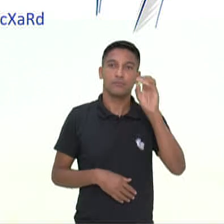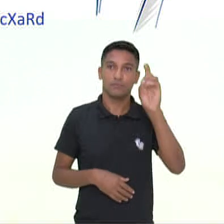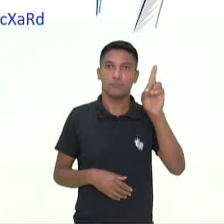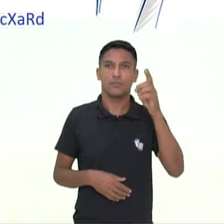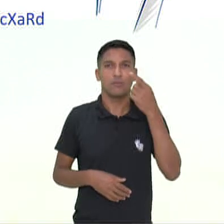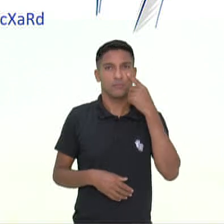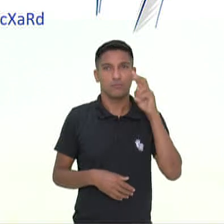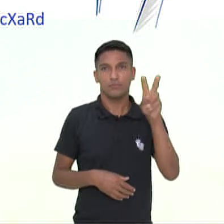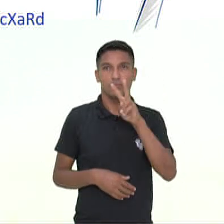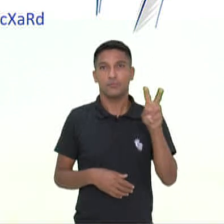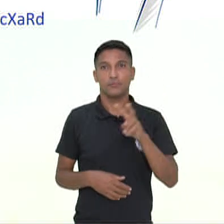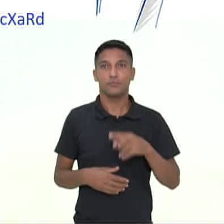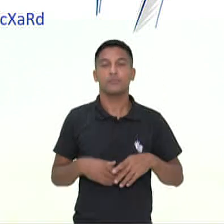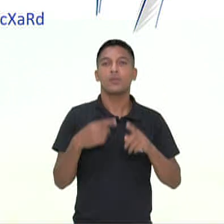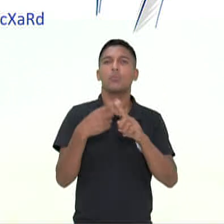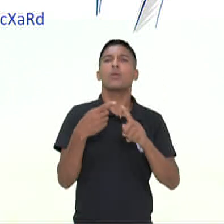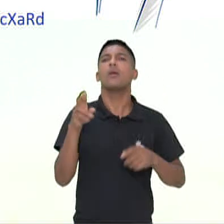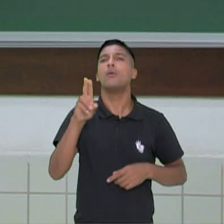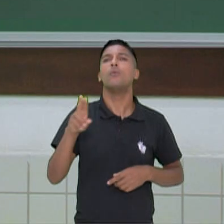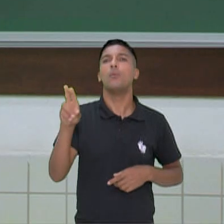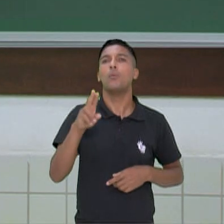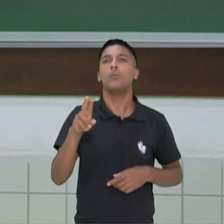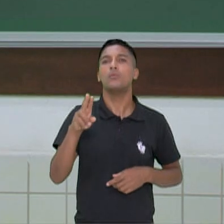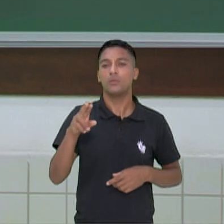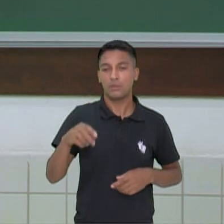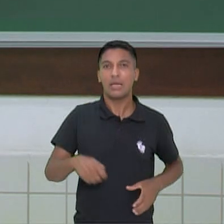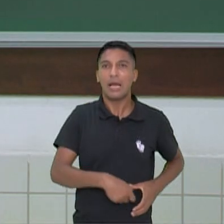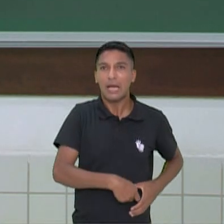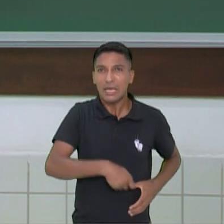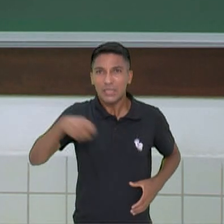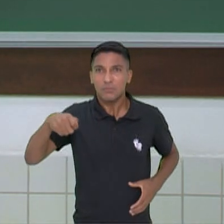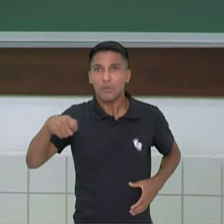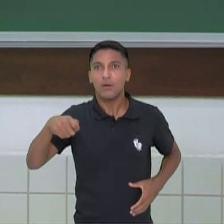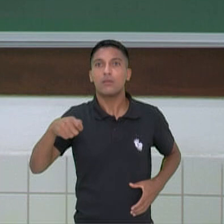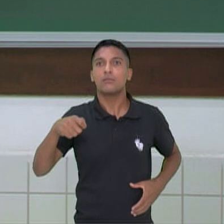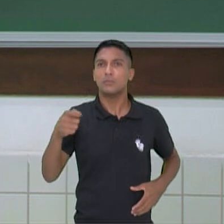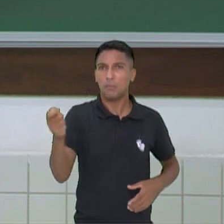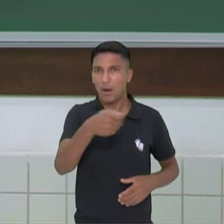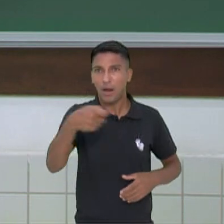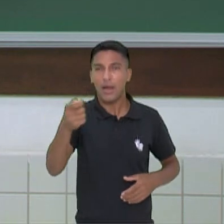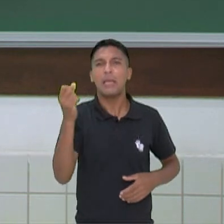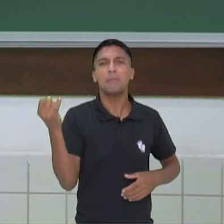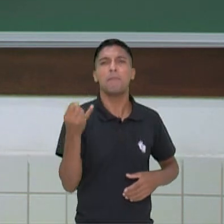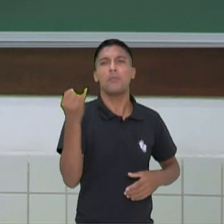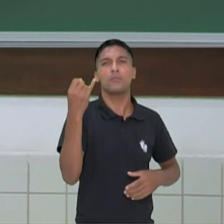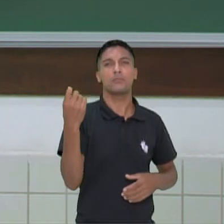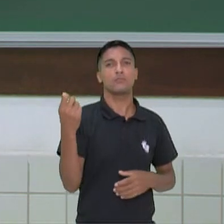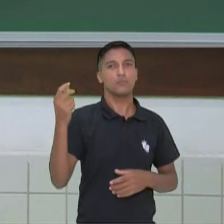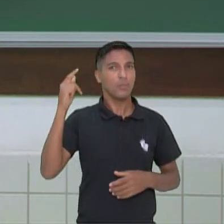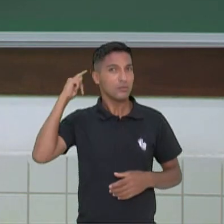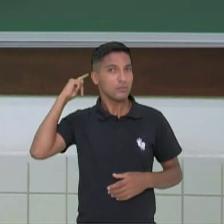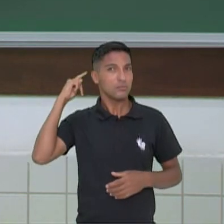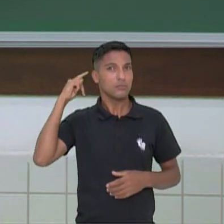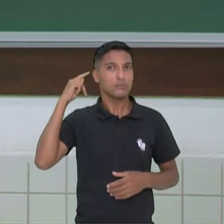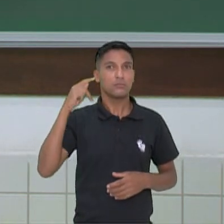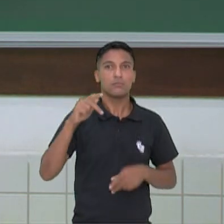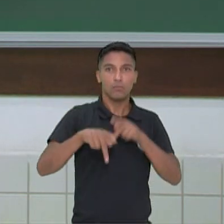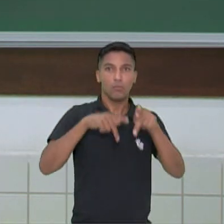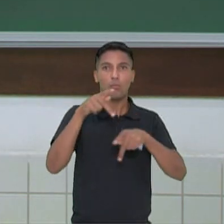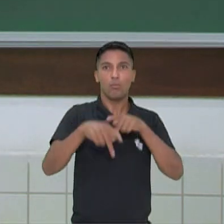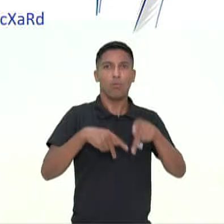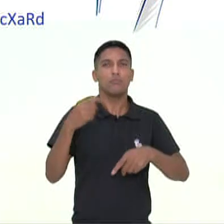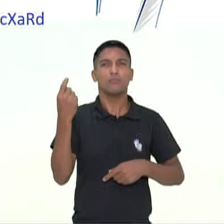época tão porque o manuseio da espada era fundamental para os povos antigos um tempinho para você